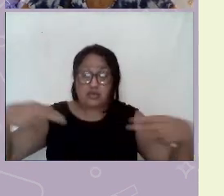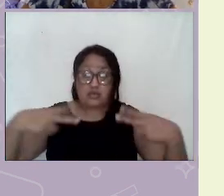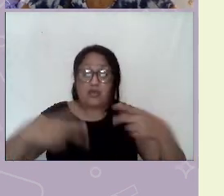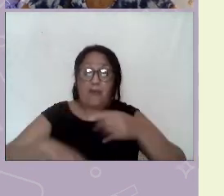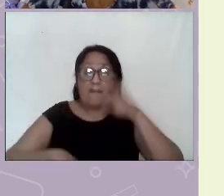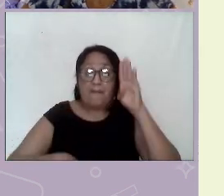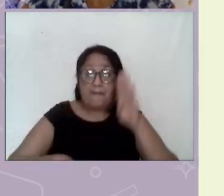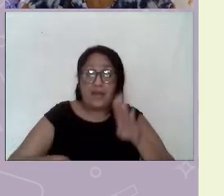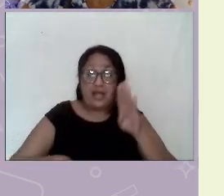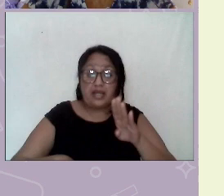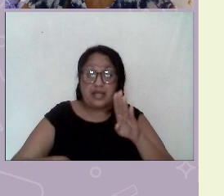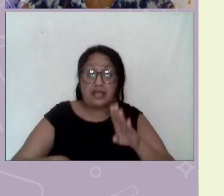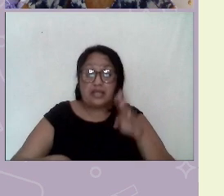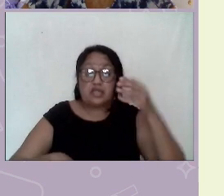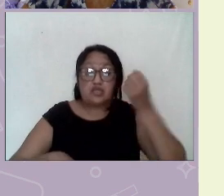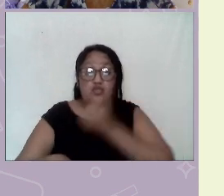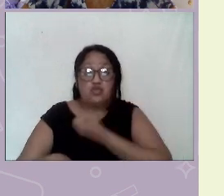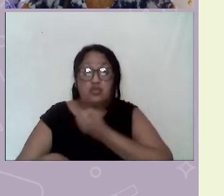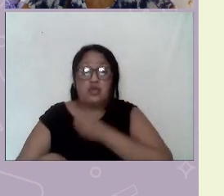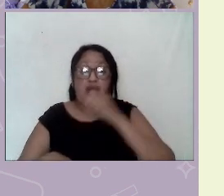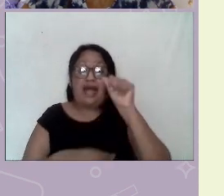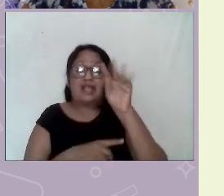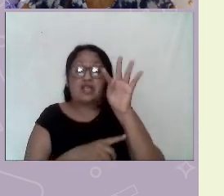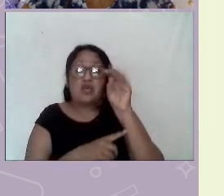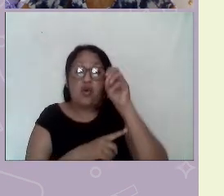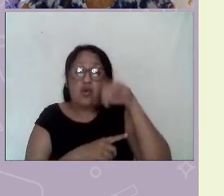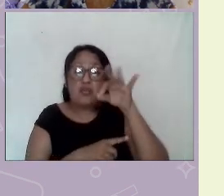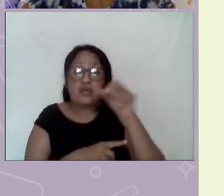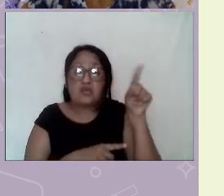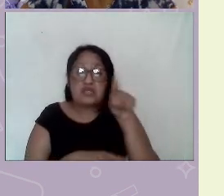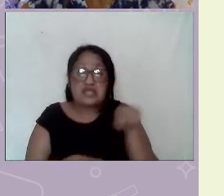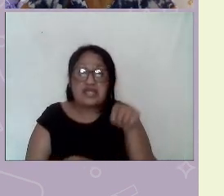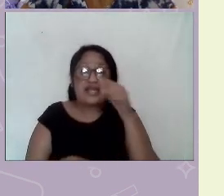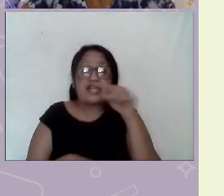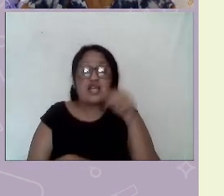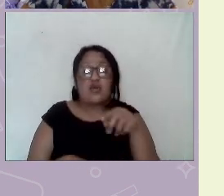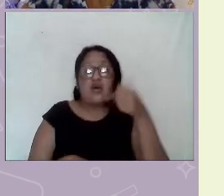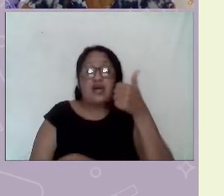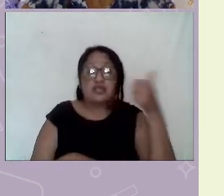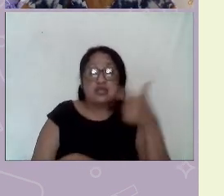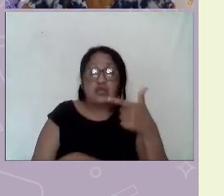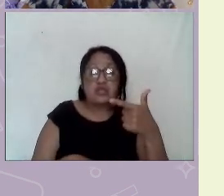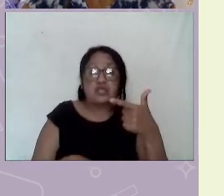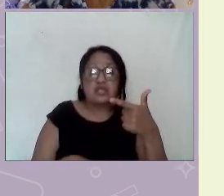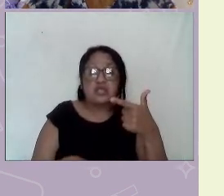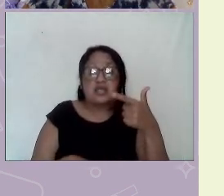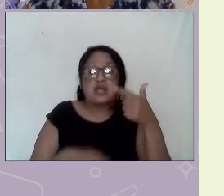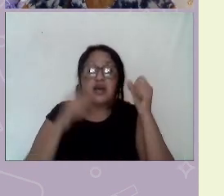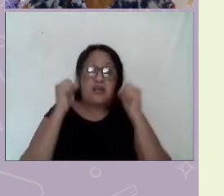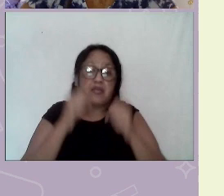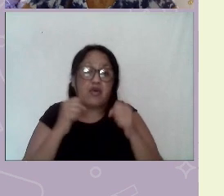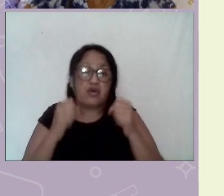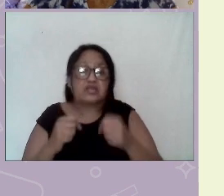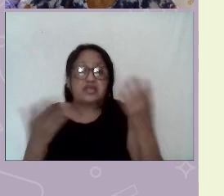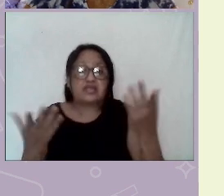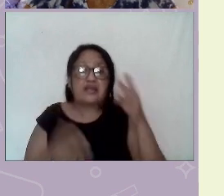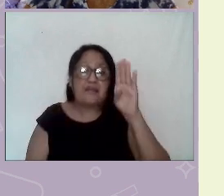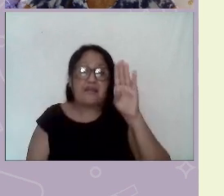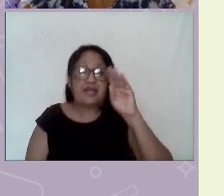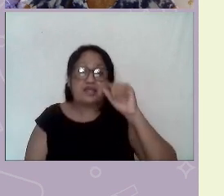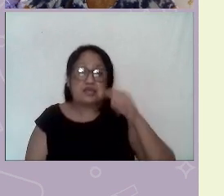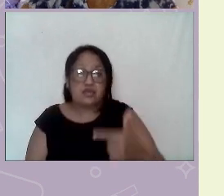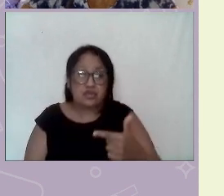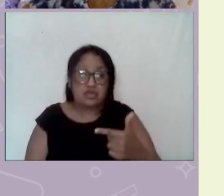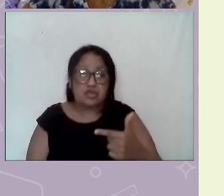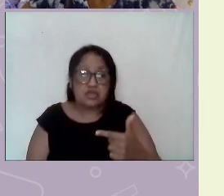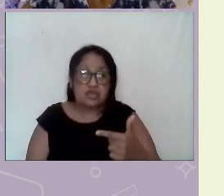a 12 pode formar moléculas diatômicas do tipo B2 apenas através de ligações covalentes então